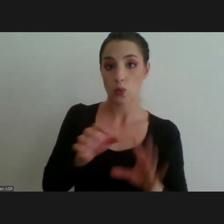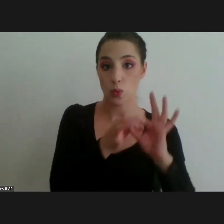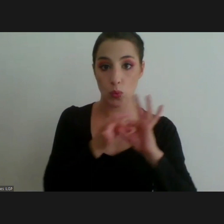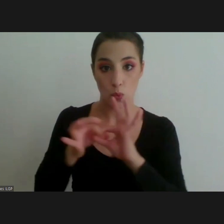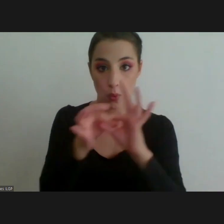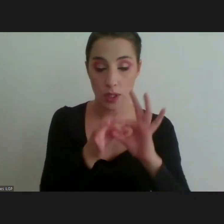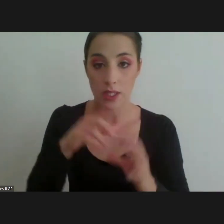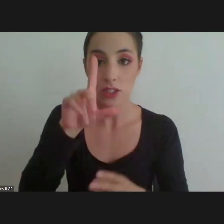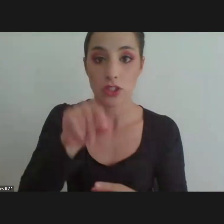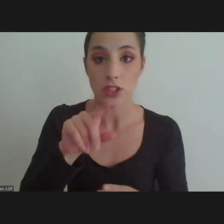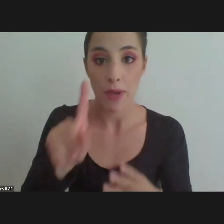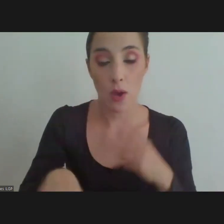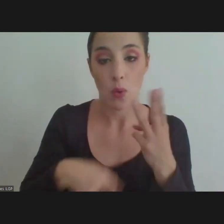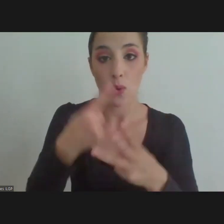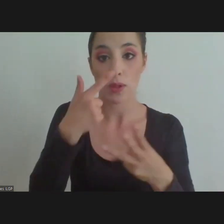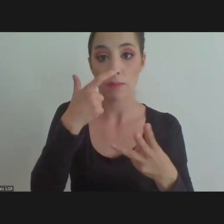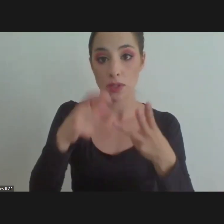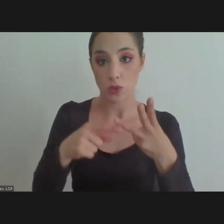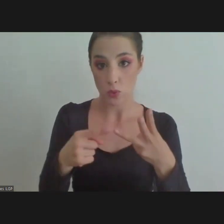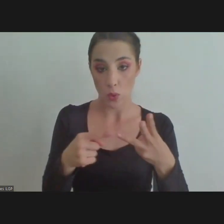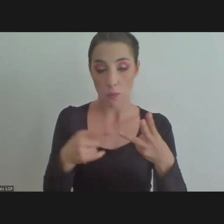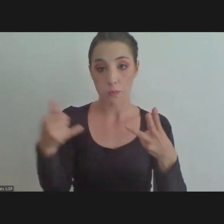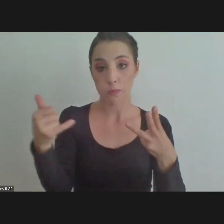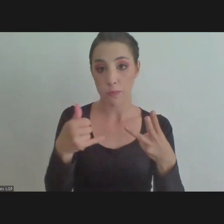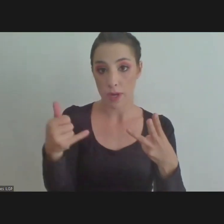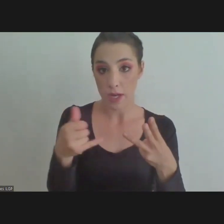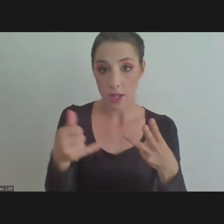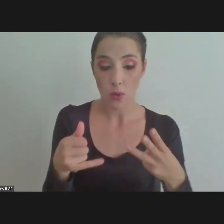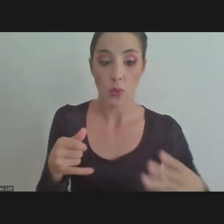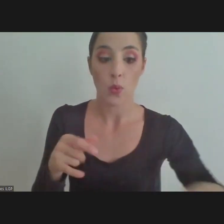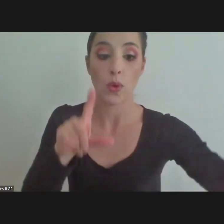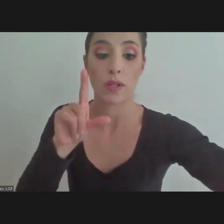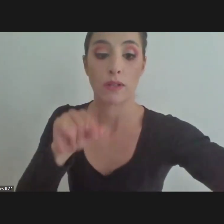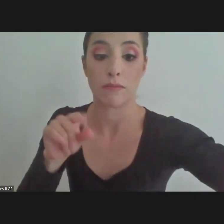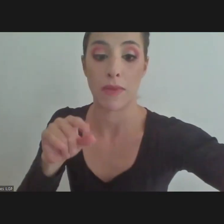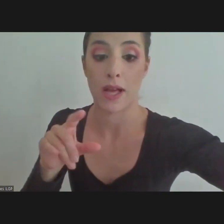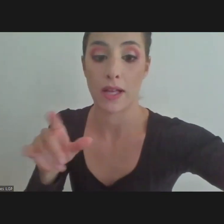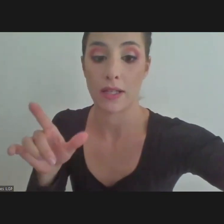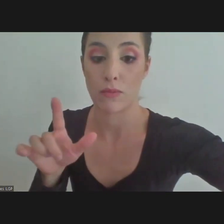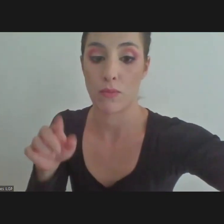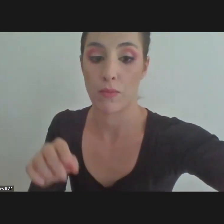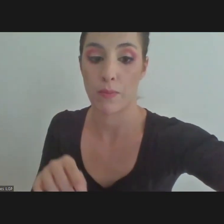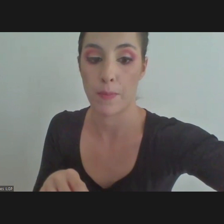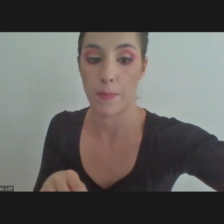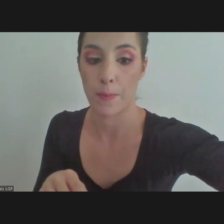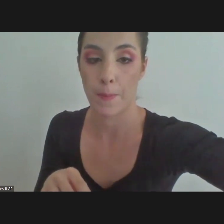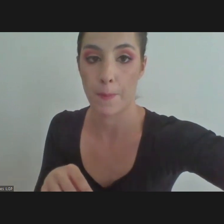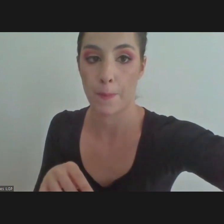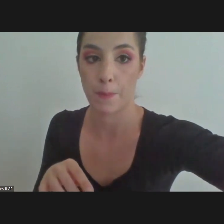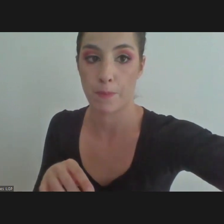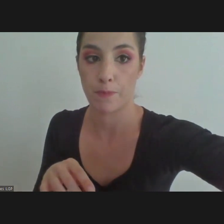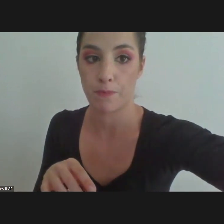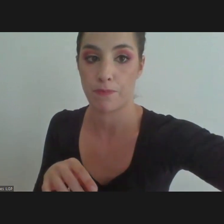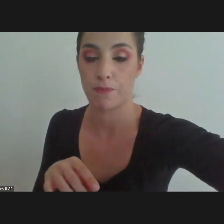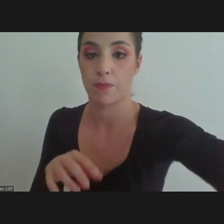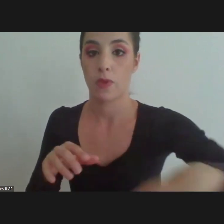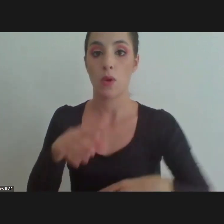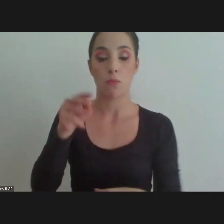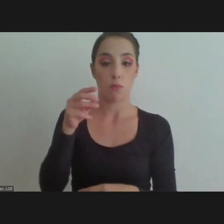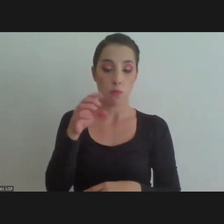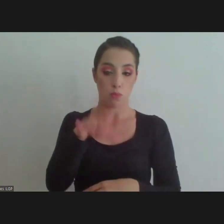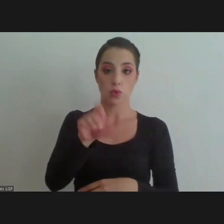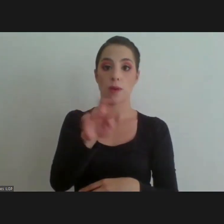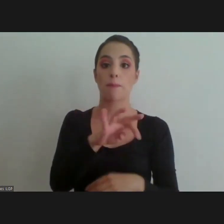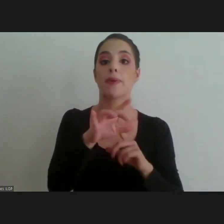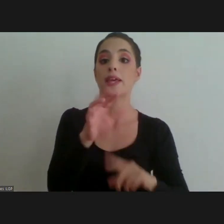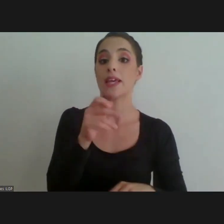Hermenegildo Mondlane, Vereador de Urbanização do município de Quicico, Distrito de Zavala, de Moçambique;